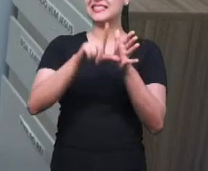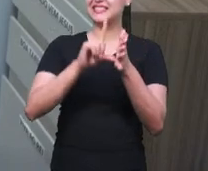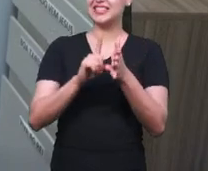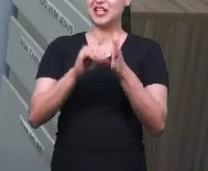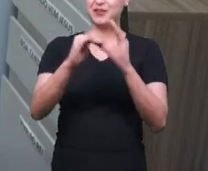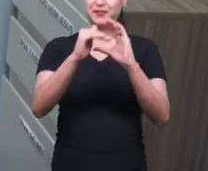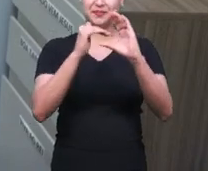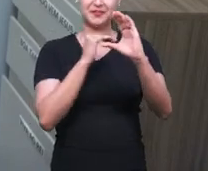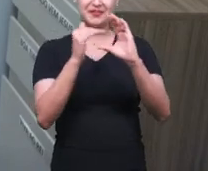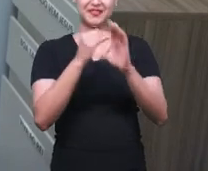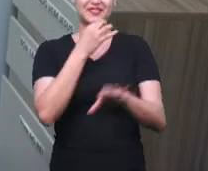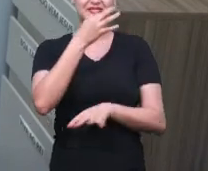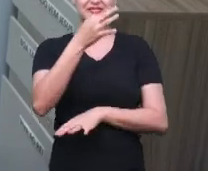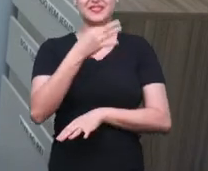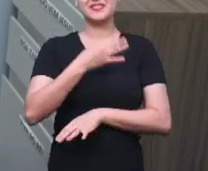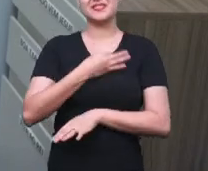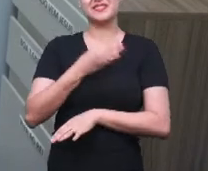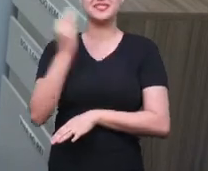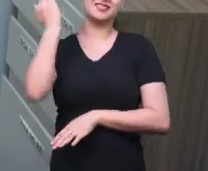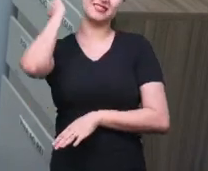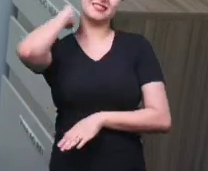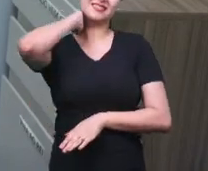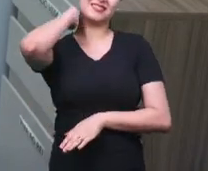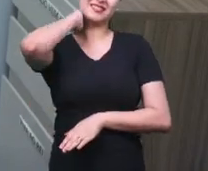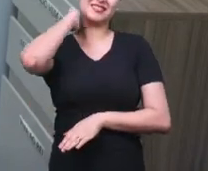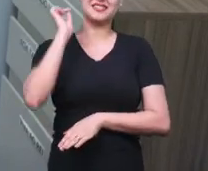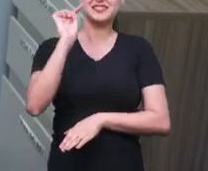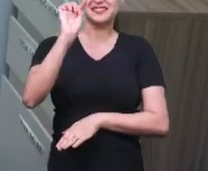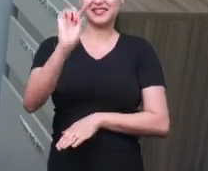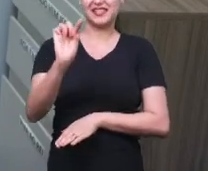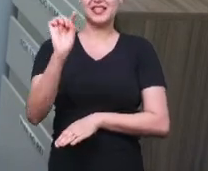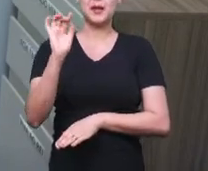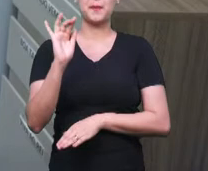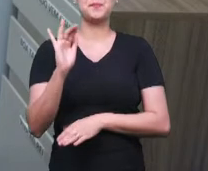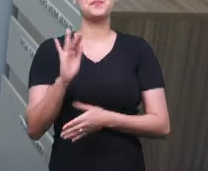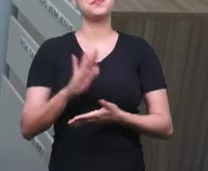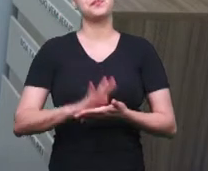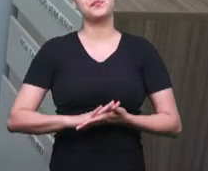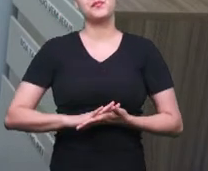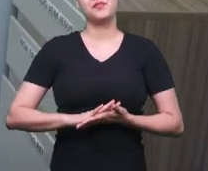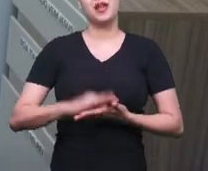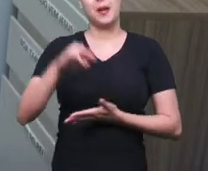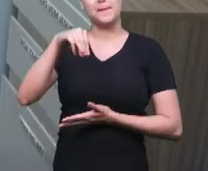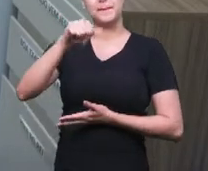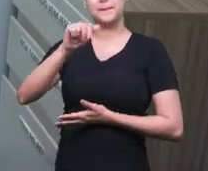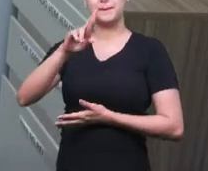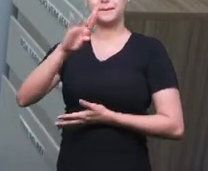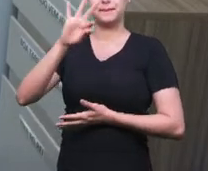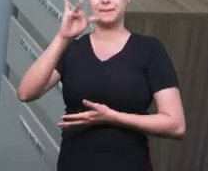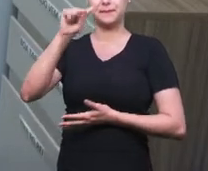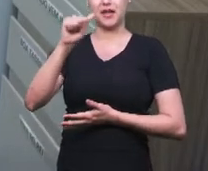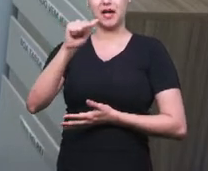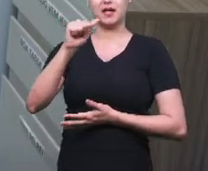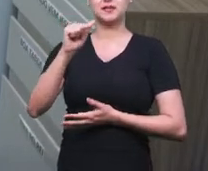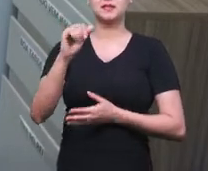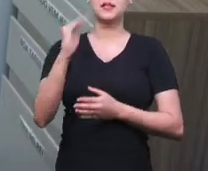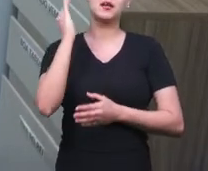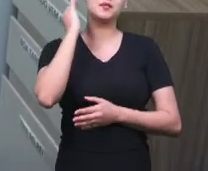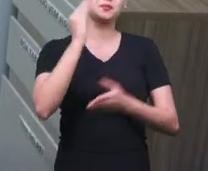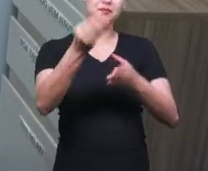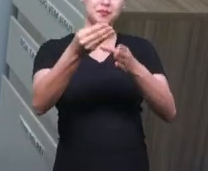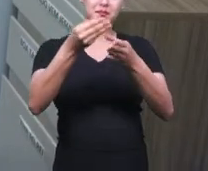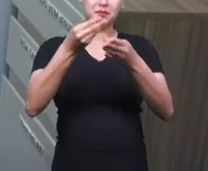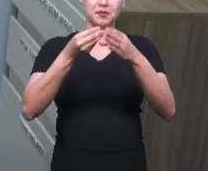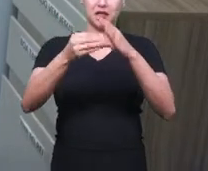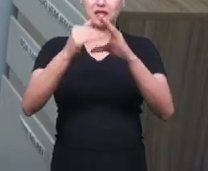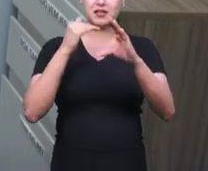sua saudação aí no chat. Você participa conosco. Tem gente aqui já participando. A Marta Alice Teodoro, desejando a paz do Senhor Jesus. O